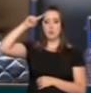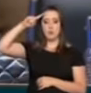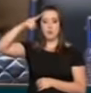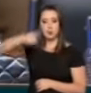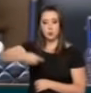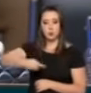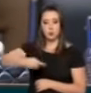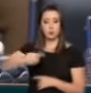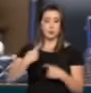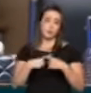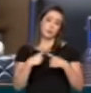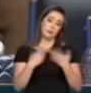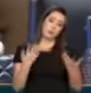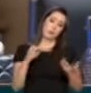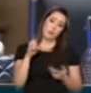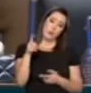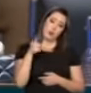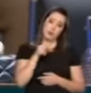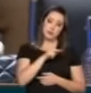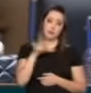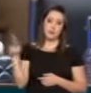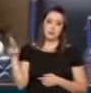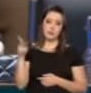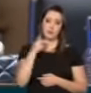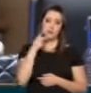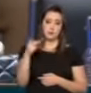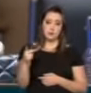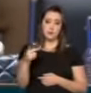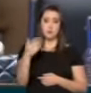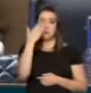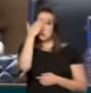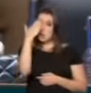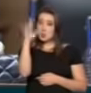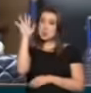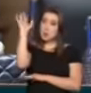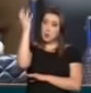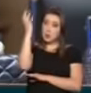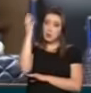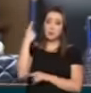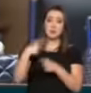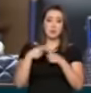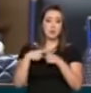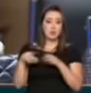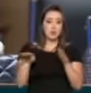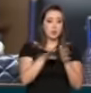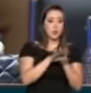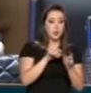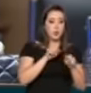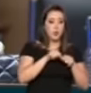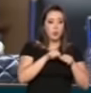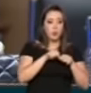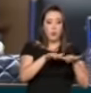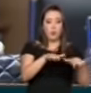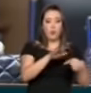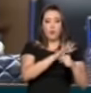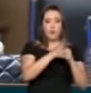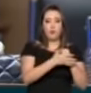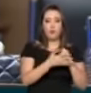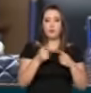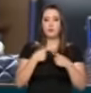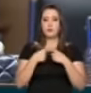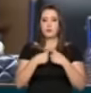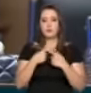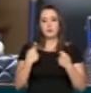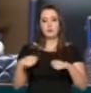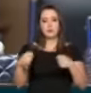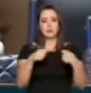ex-presidente que agradeceu a natureza por ter mandado esse monstro do coronavírus para que as pessoas compreendessem que é o Estado que tem que